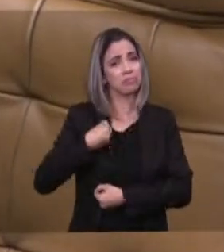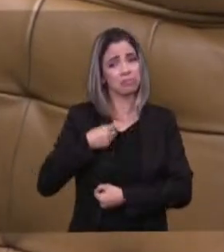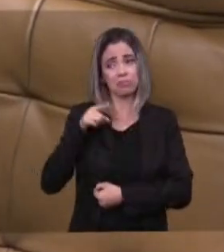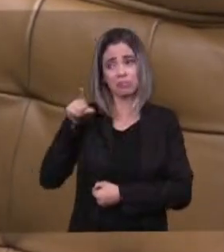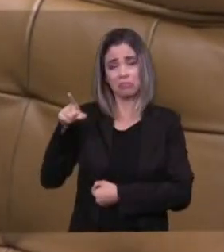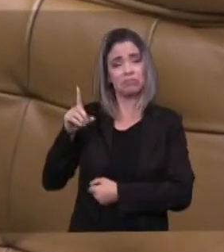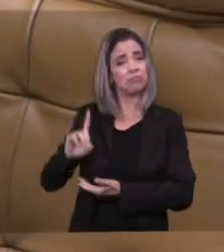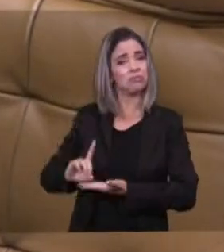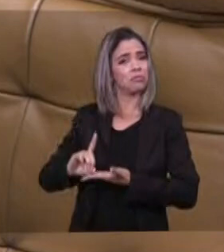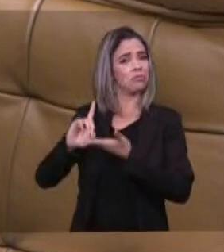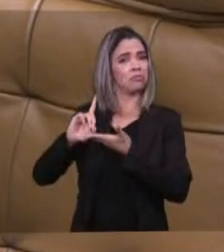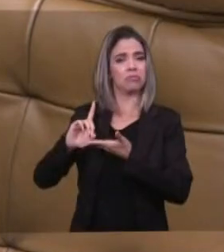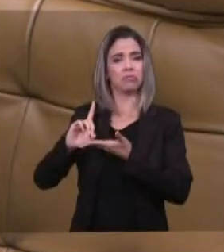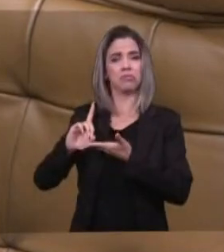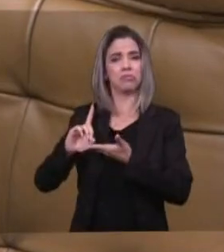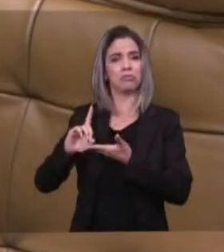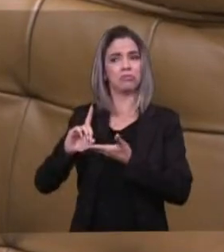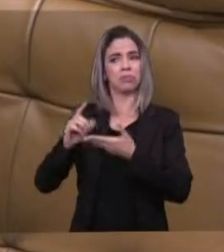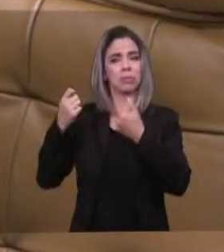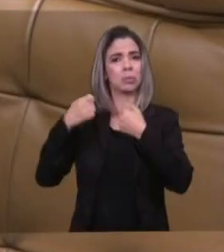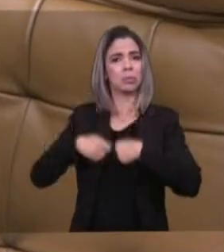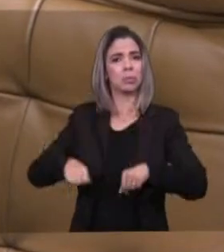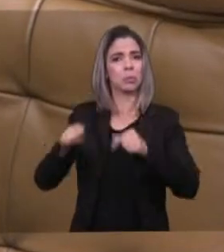condignamente, não dependendo de pedágios.